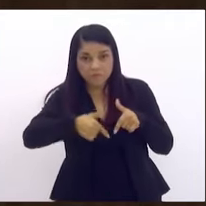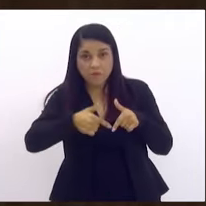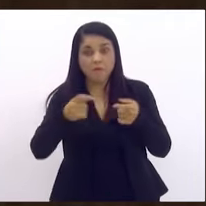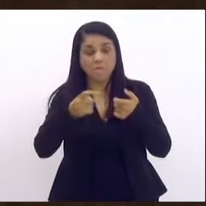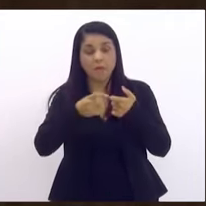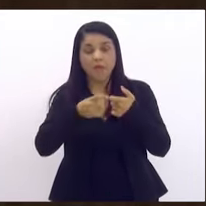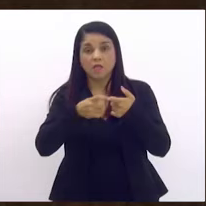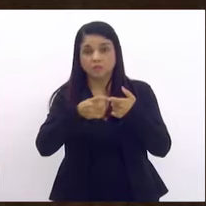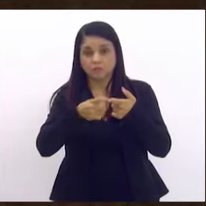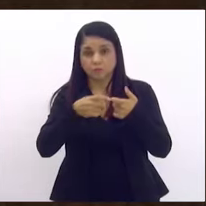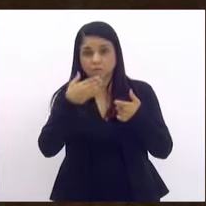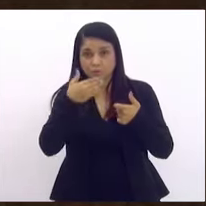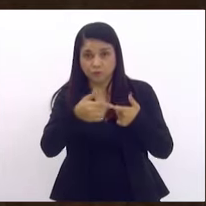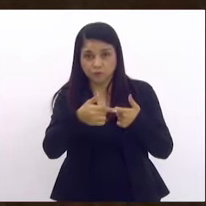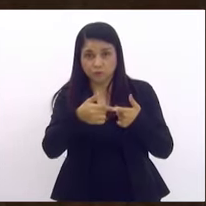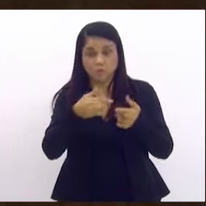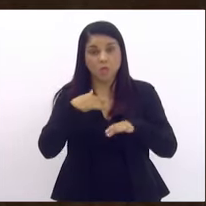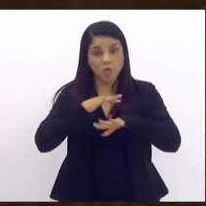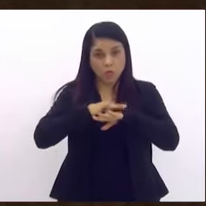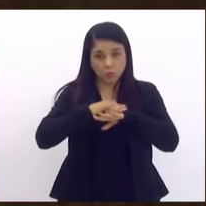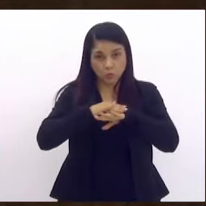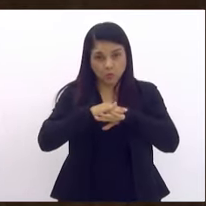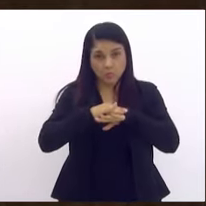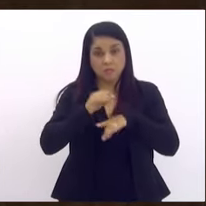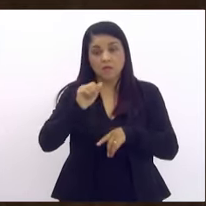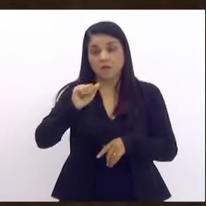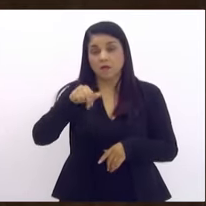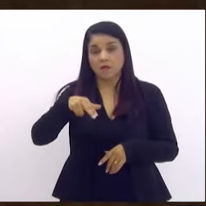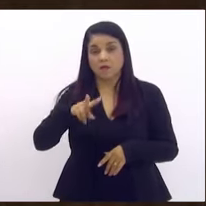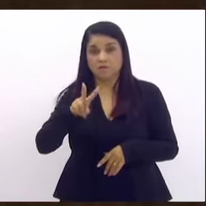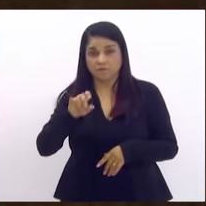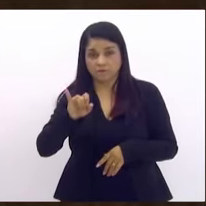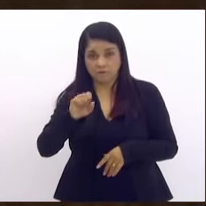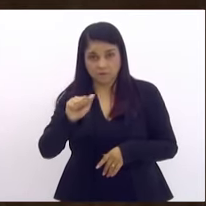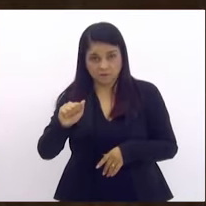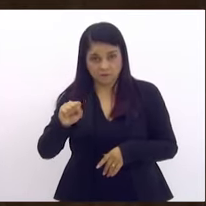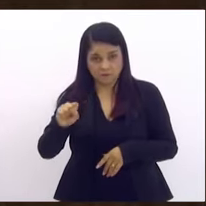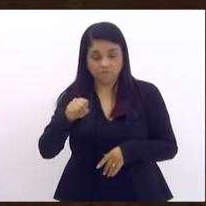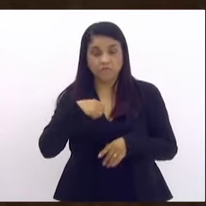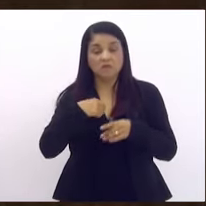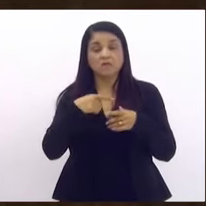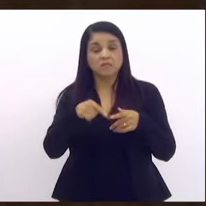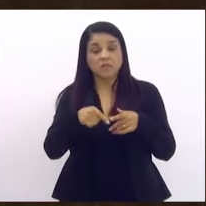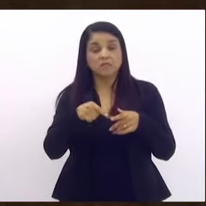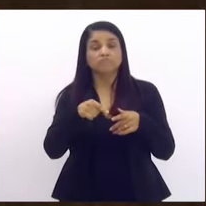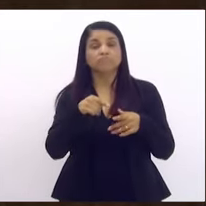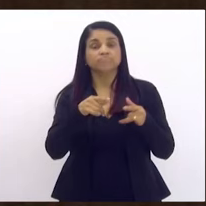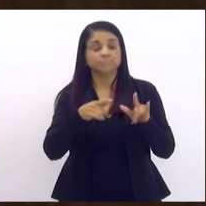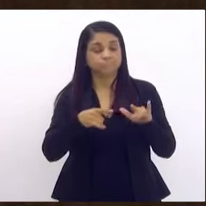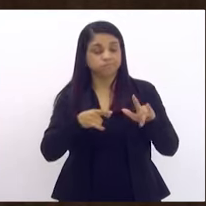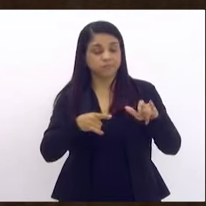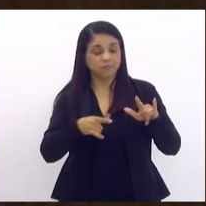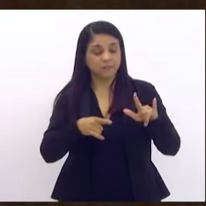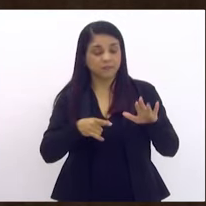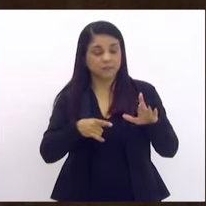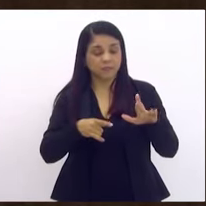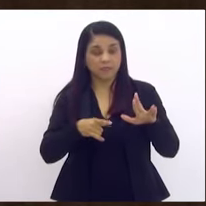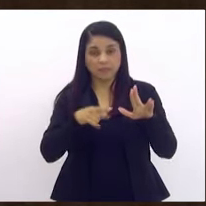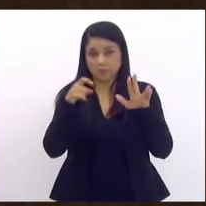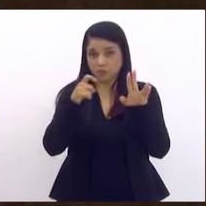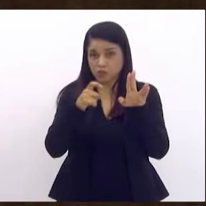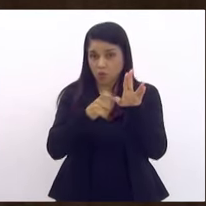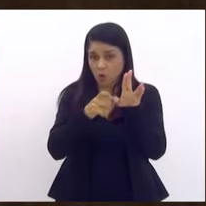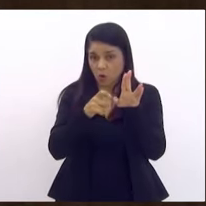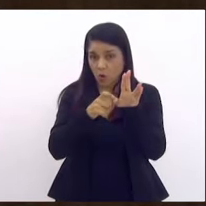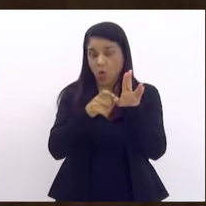doença que eu tenho é uma daquelas que Anvisa disse que esse que essa substância ajuda né então é